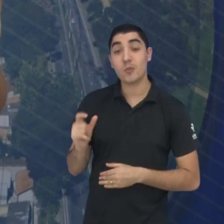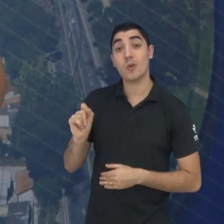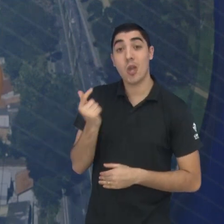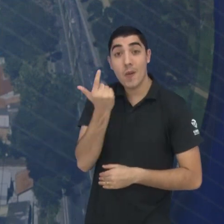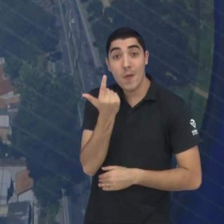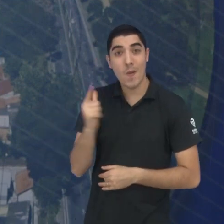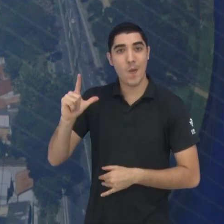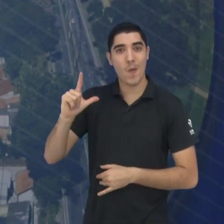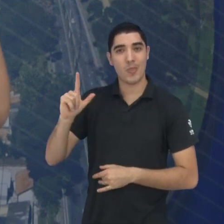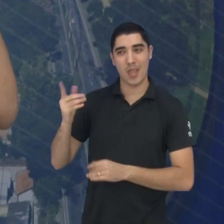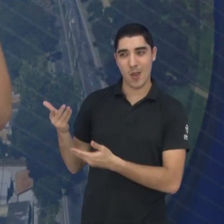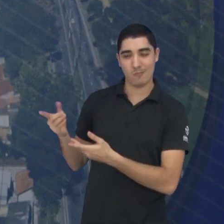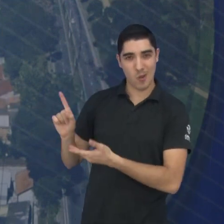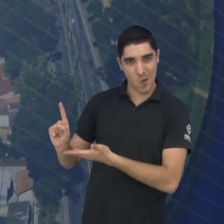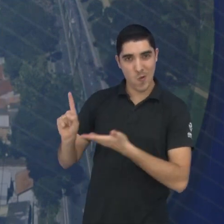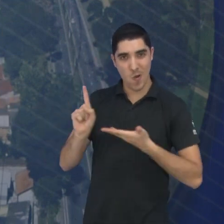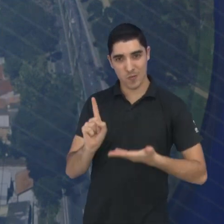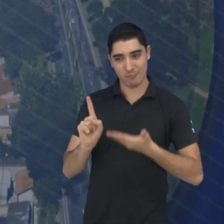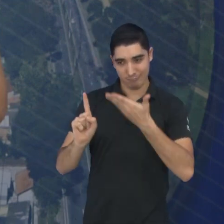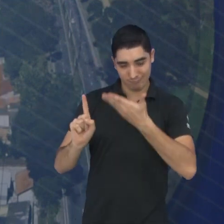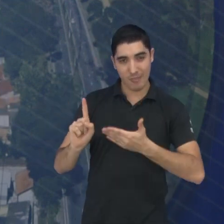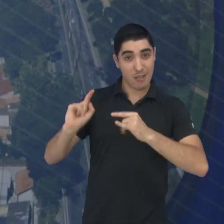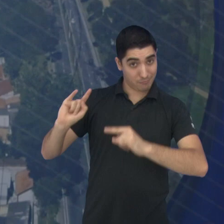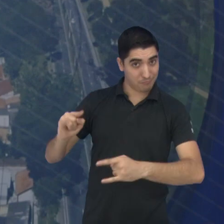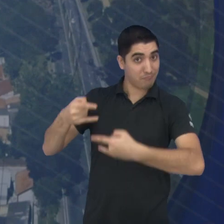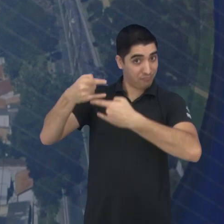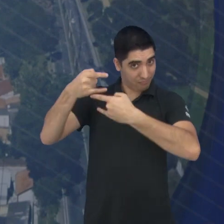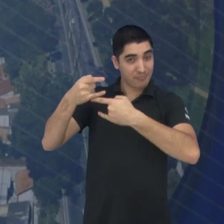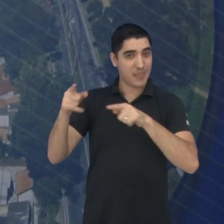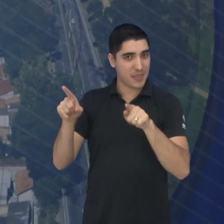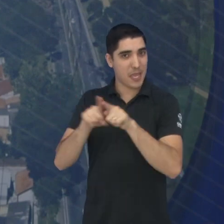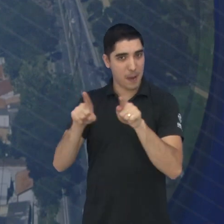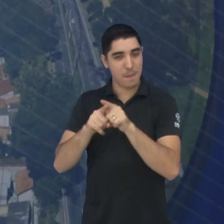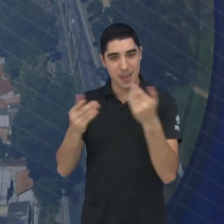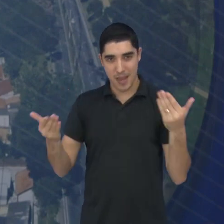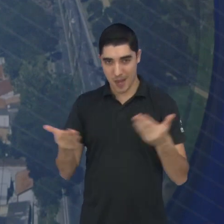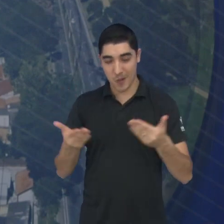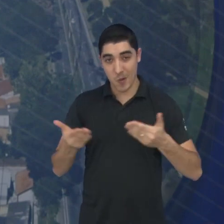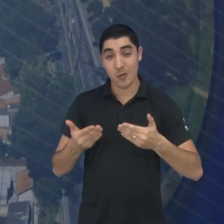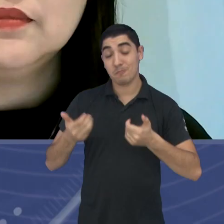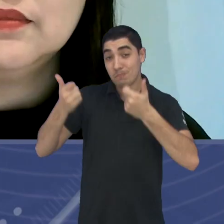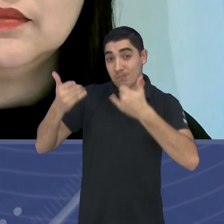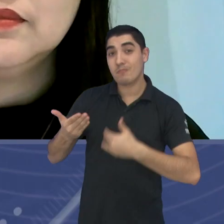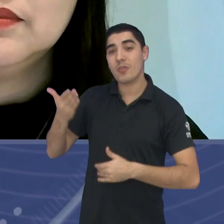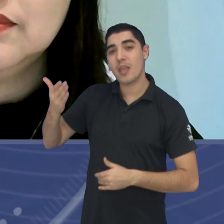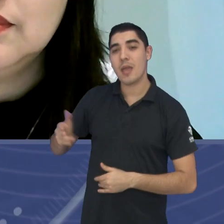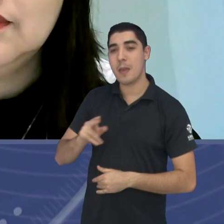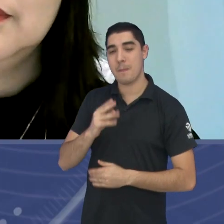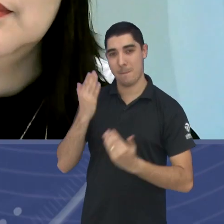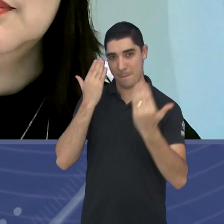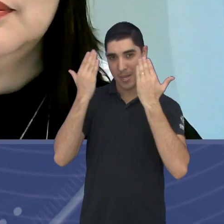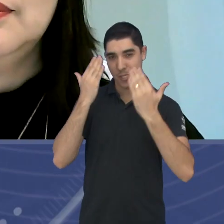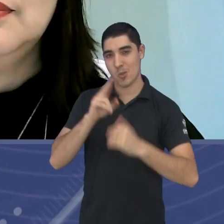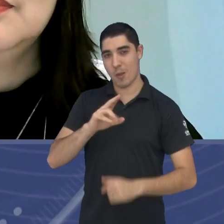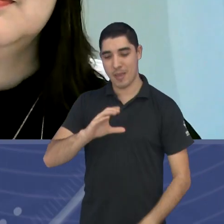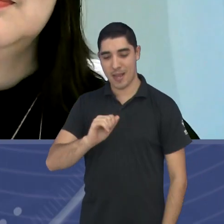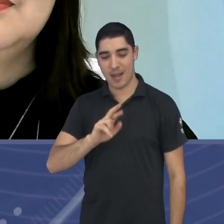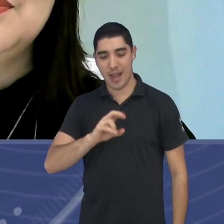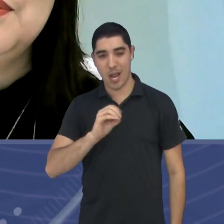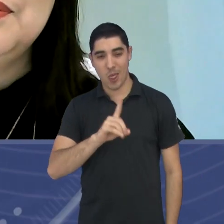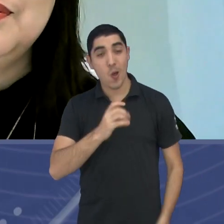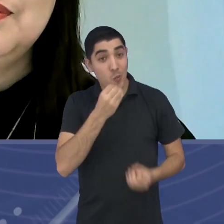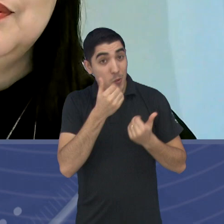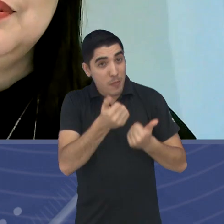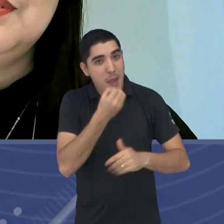apresentar a nossa outra convidada que vai seguir com a gente durante todo esse terceiro bloco, que é a psicóloga Carol Campos. Tudo bem, Carol? Seja